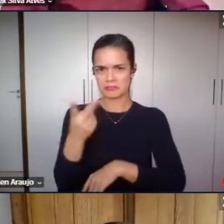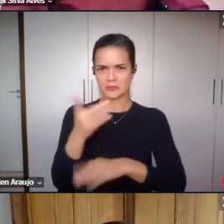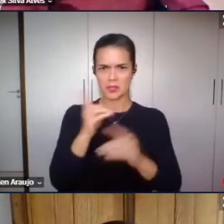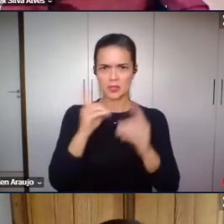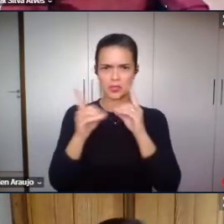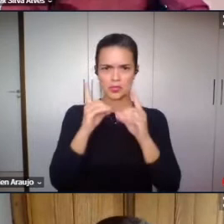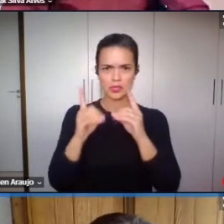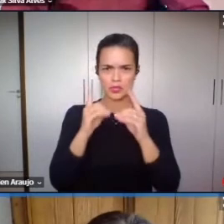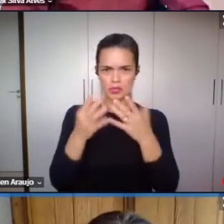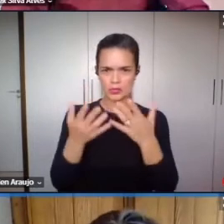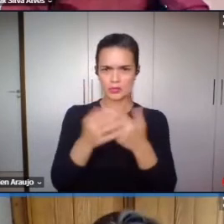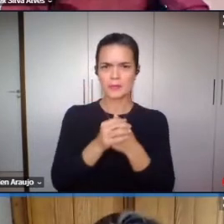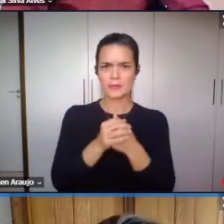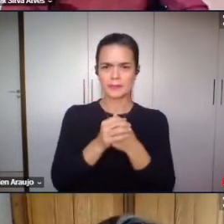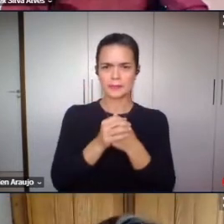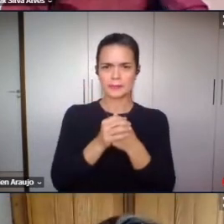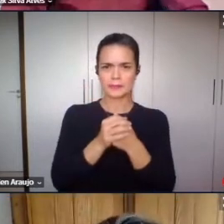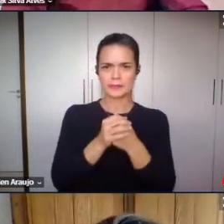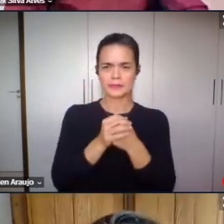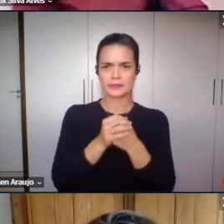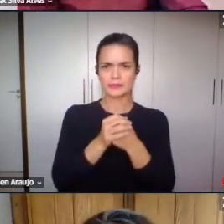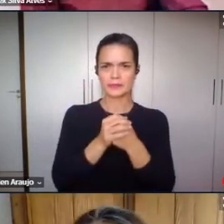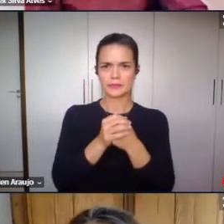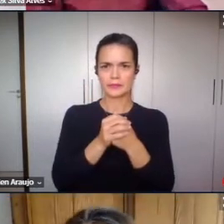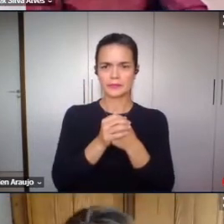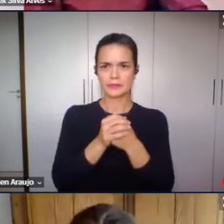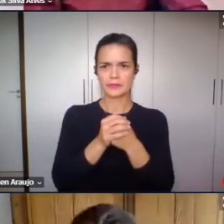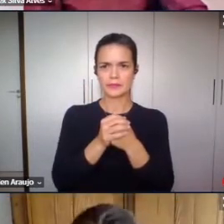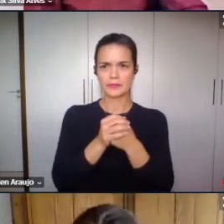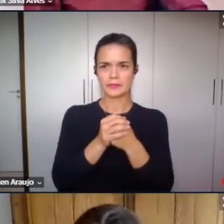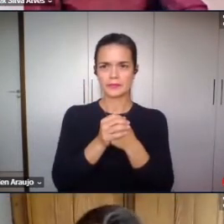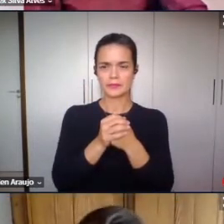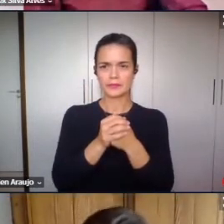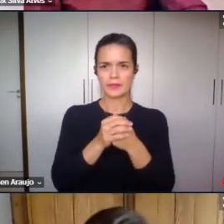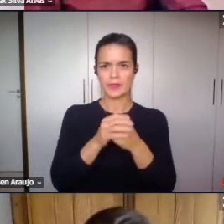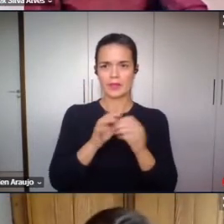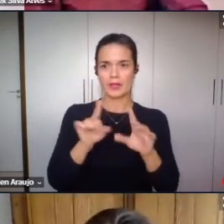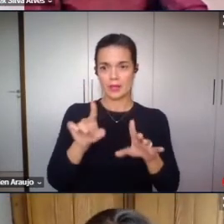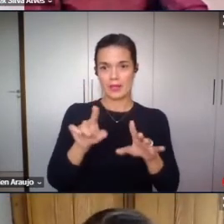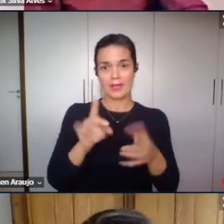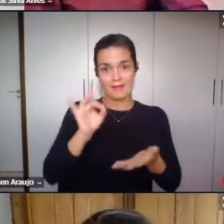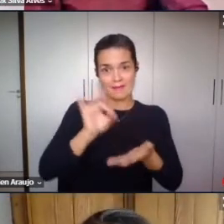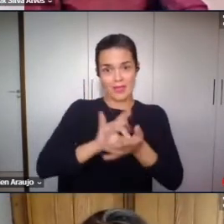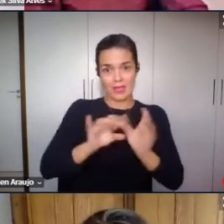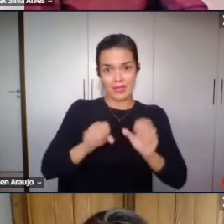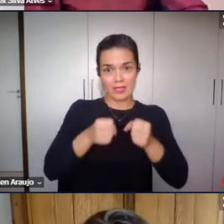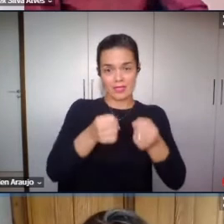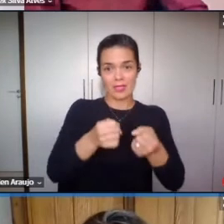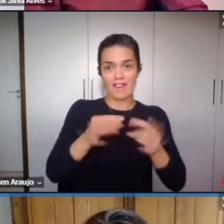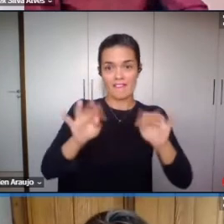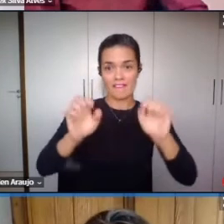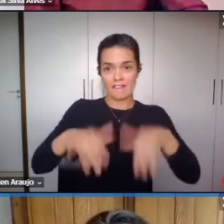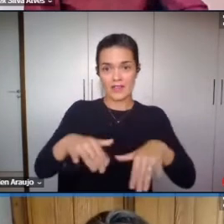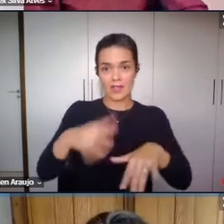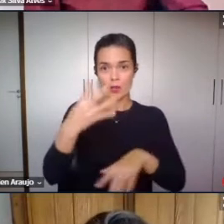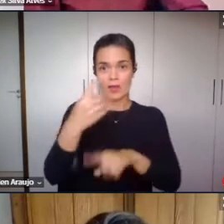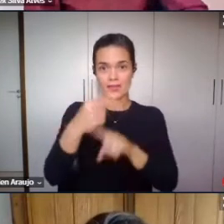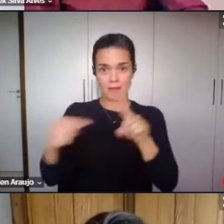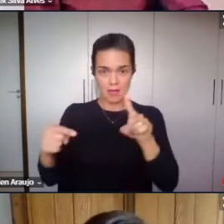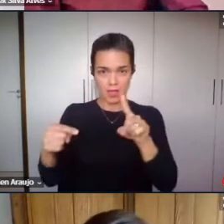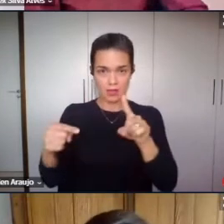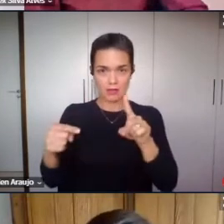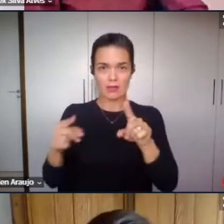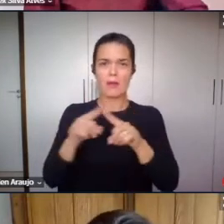verdade, a sessão... de defesa se encerra 4h30, né? Mas a gente pode ter mais